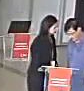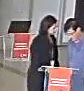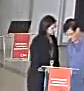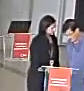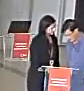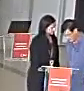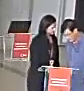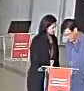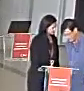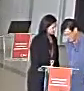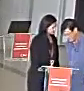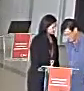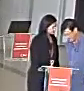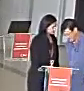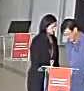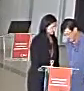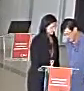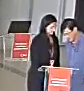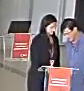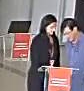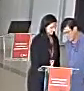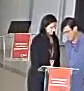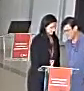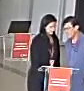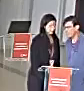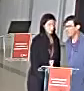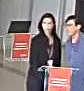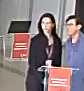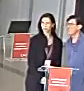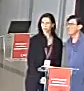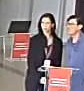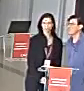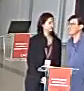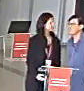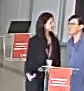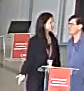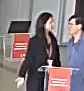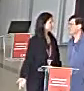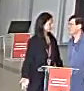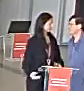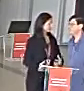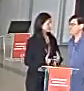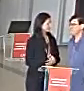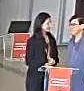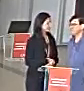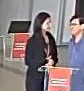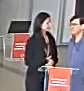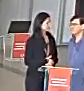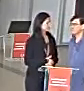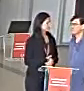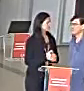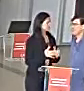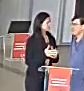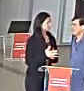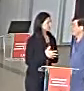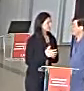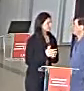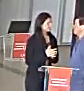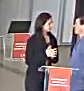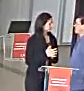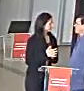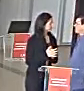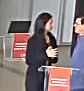considerações iniciais. Depois nós vamos entregar, né? Entrega dos votos, né, as irmãs dominicanas.